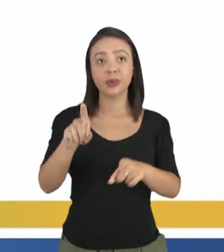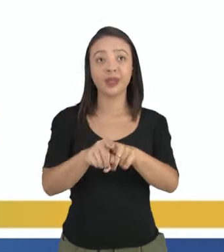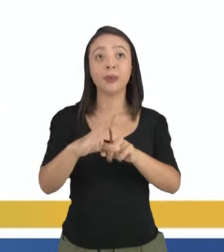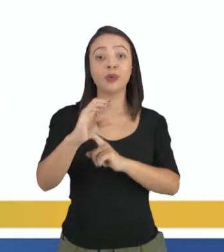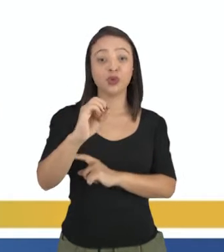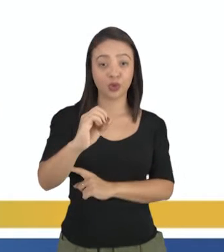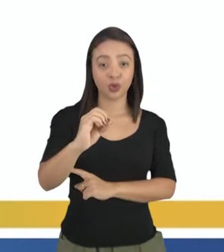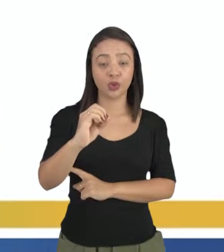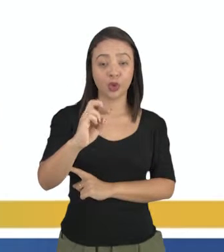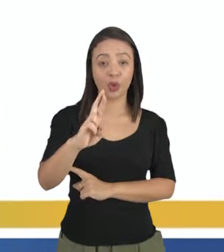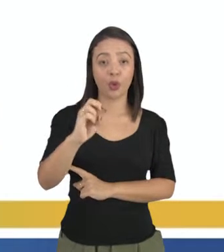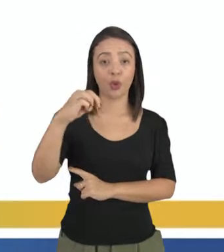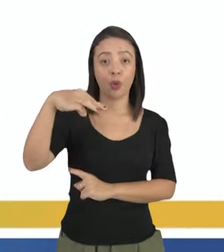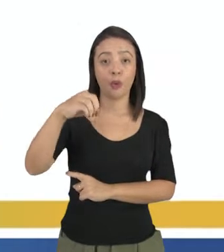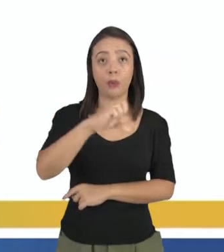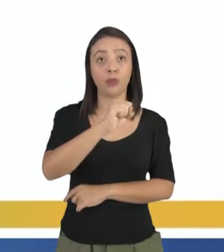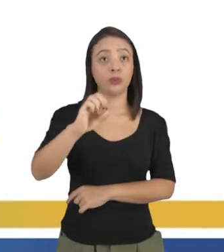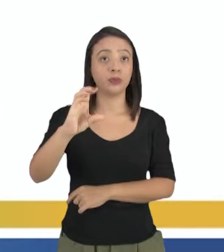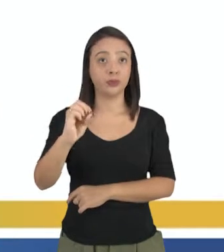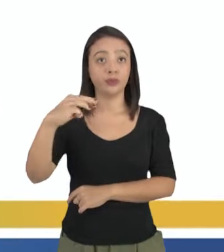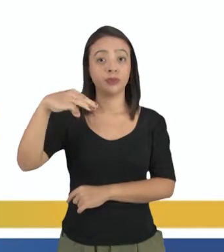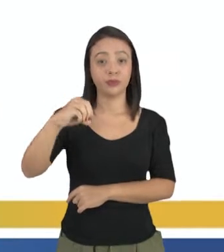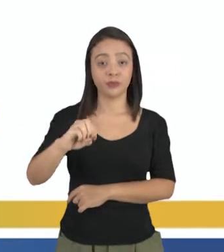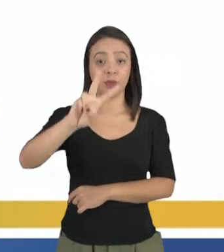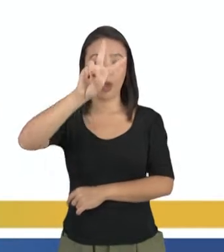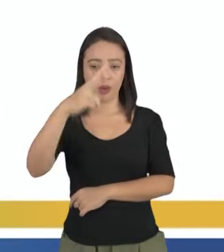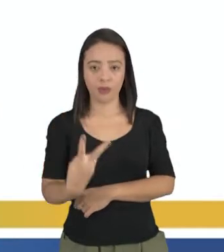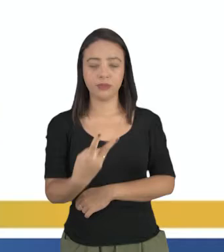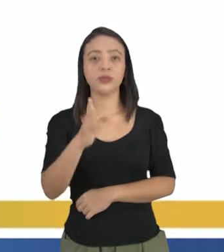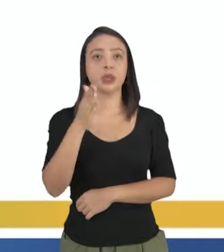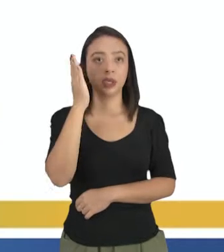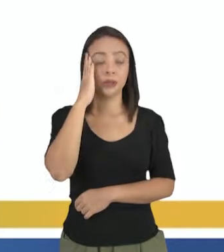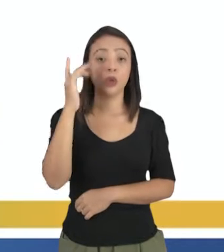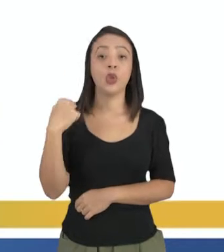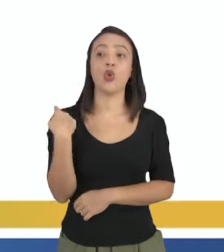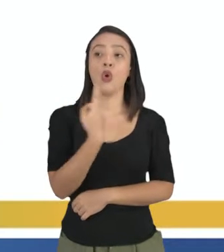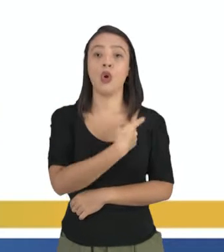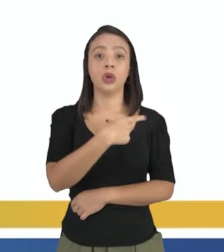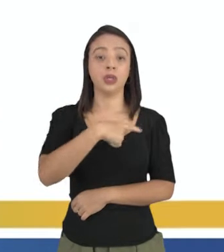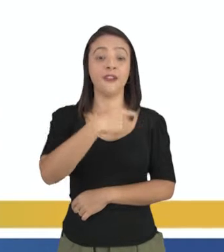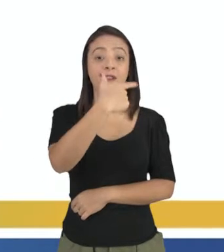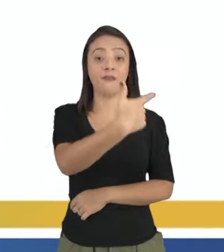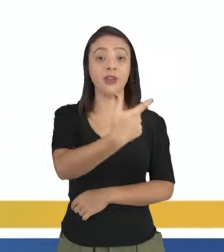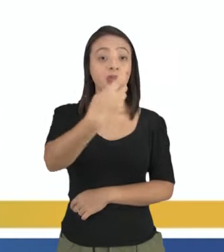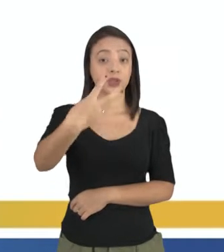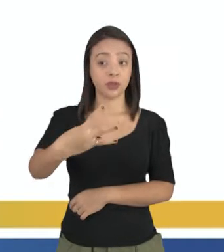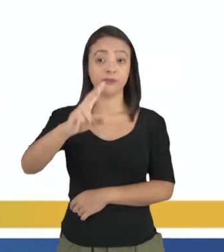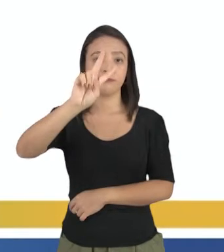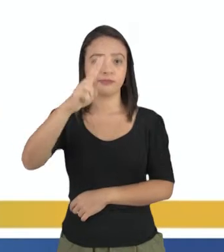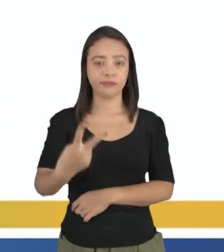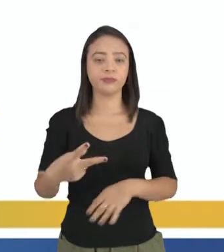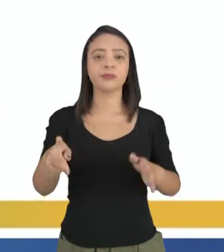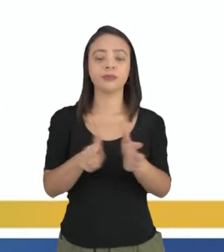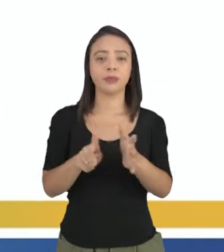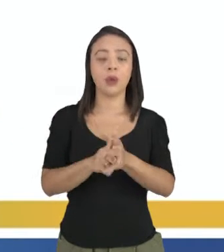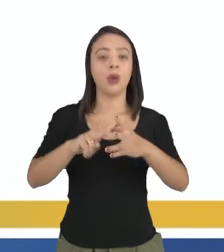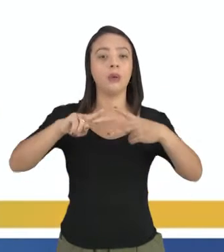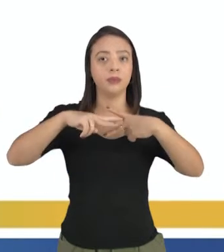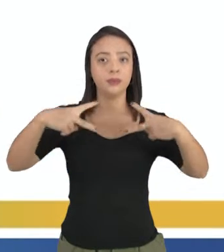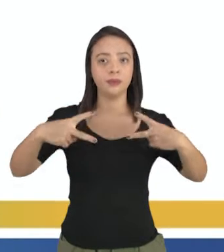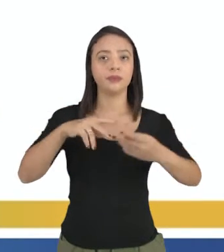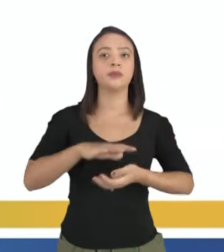cromossomos, que eu já falei para vocês, nós recebemos 23 cromossomos, né, 23 pedaços de DNA.